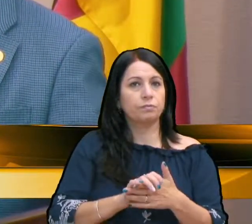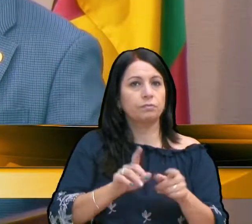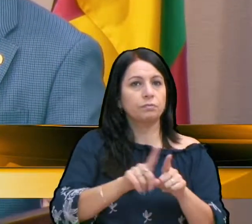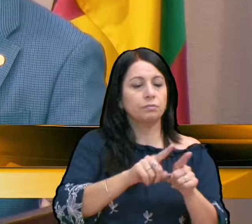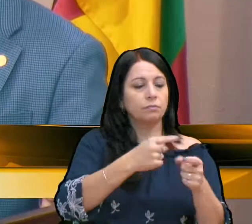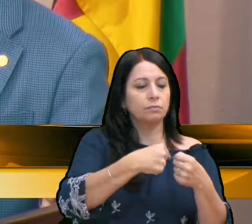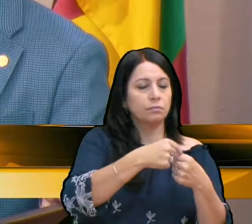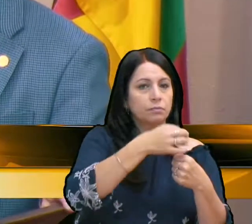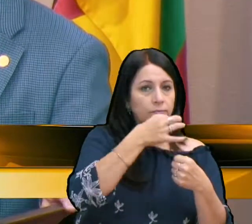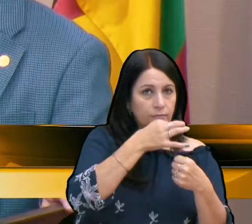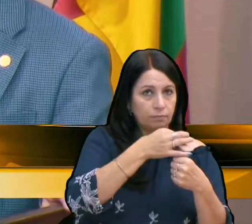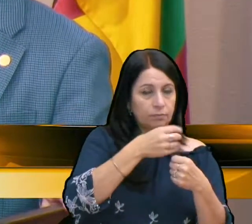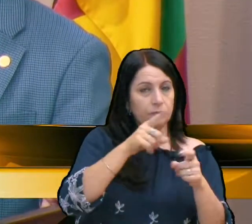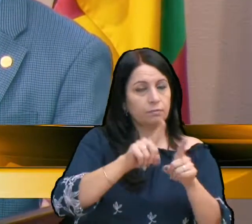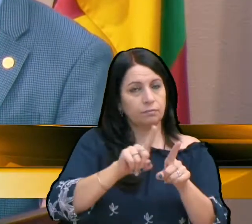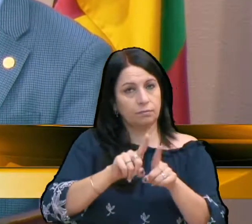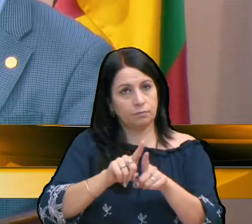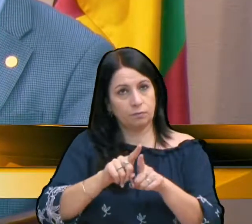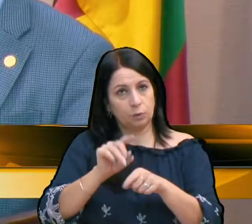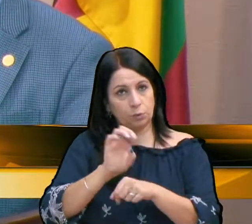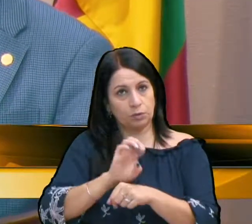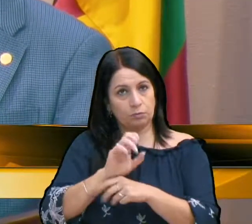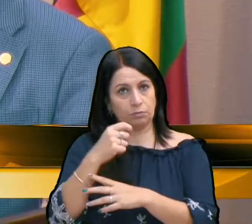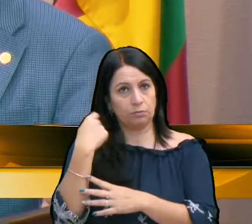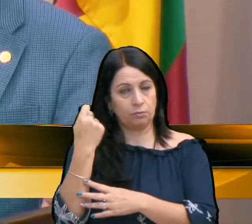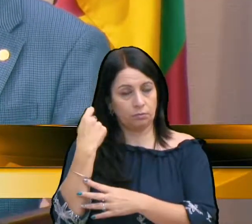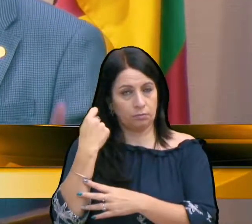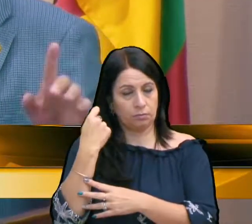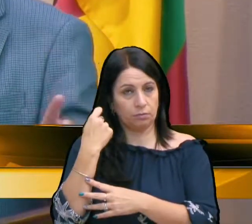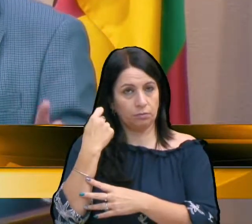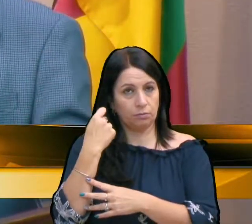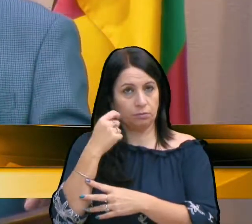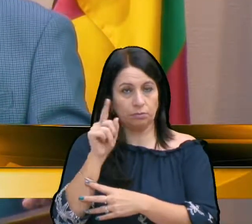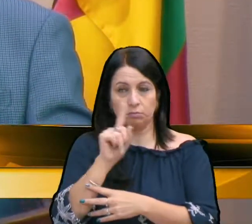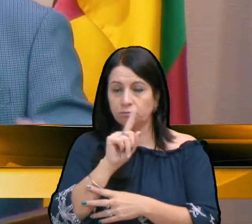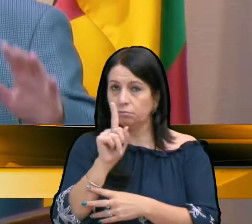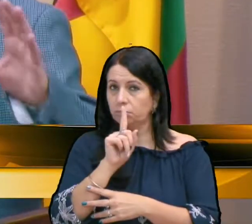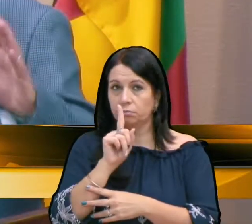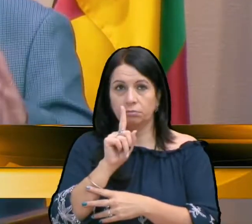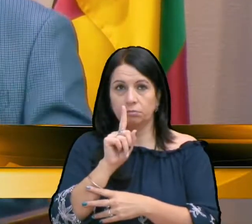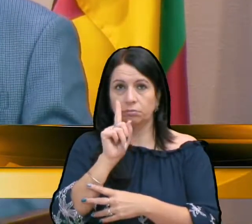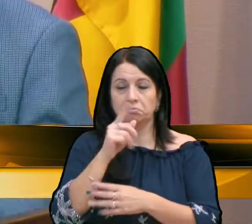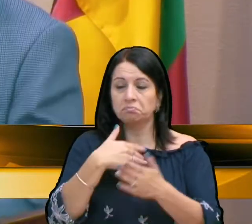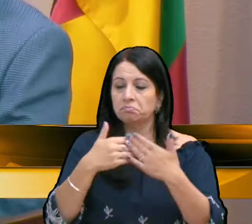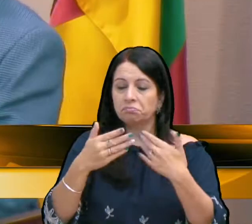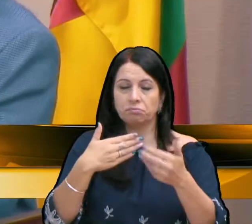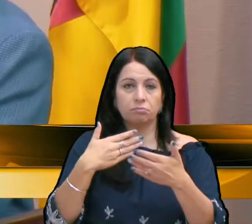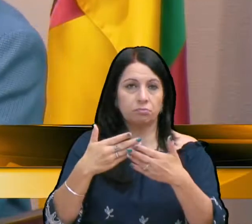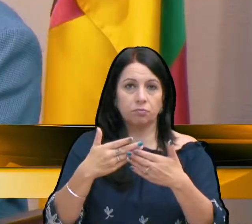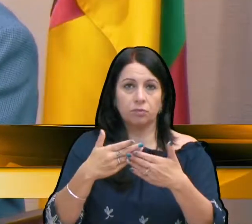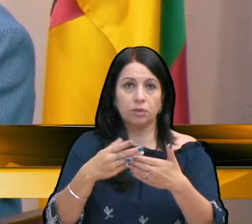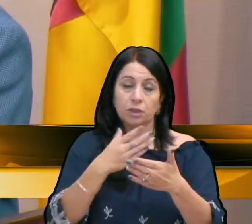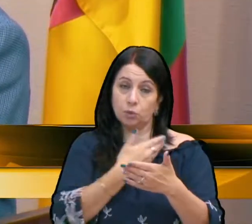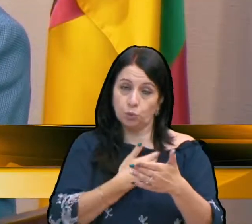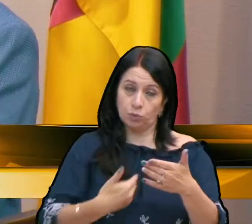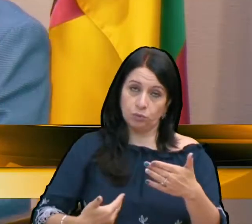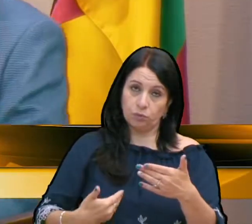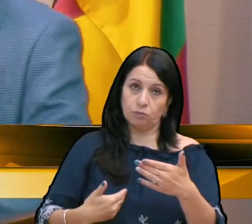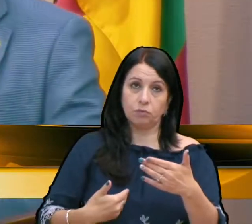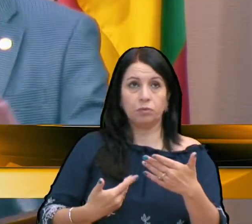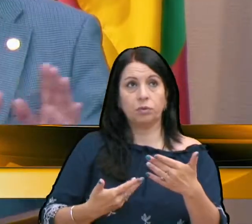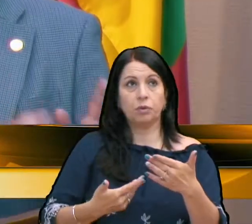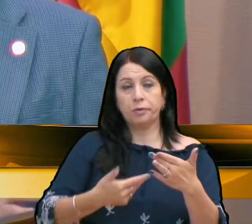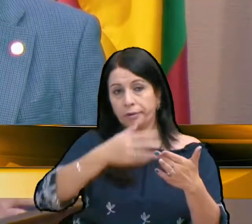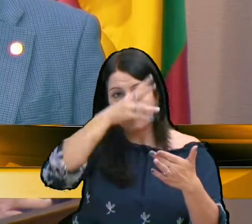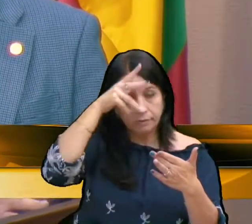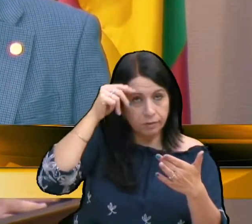município de Caxias do Sul como o estado do Rio Grande do Sul, não importando quem estava no governo municipal e